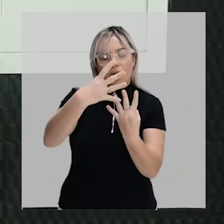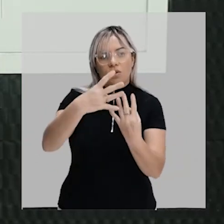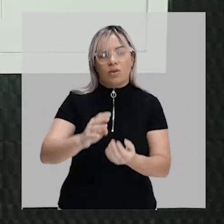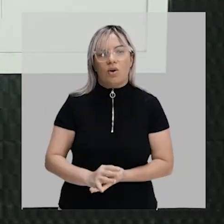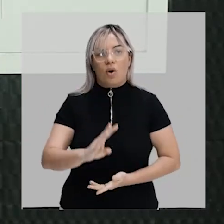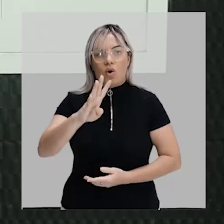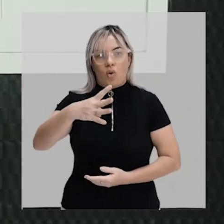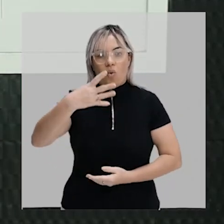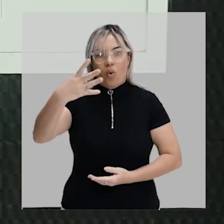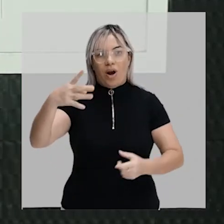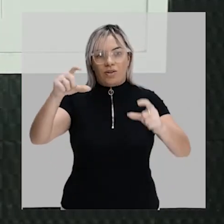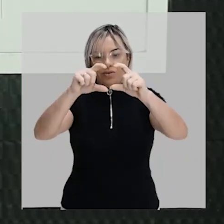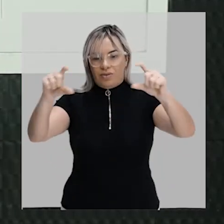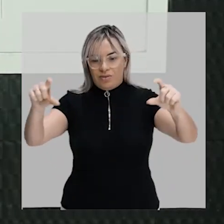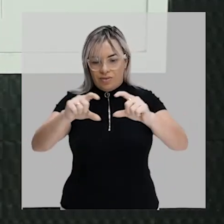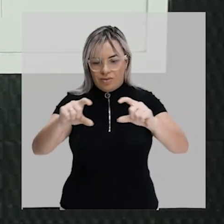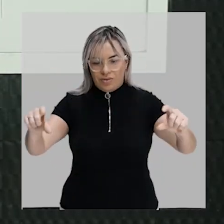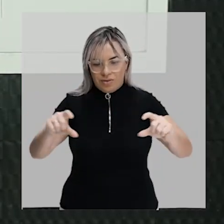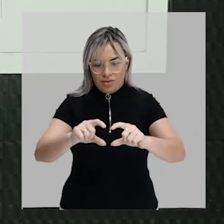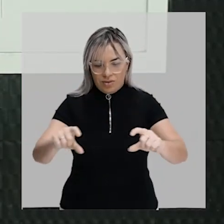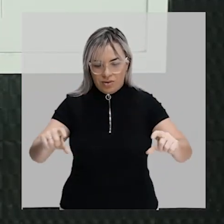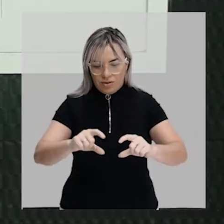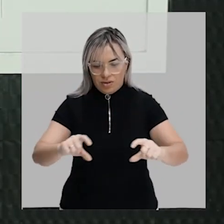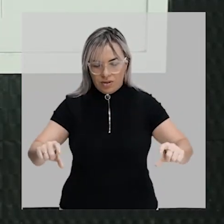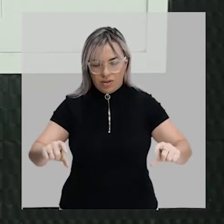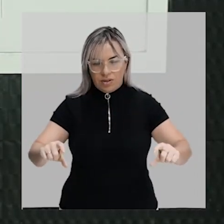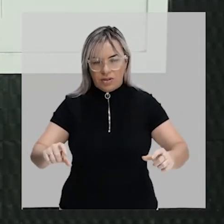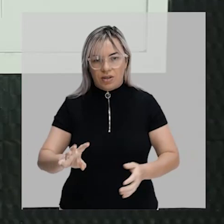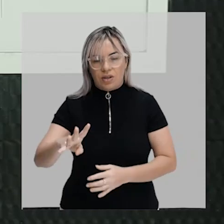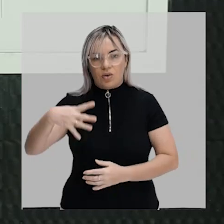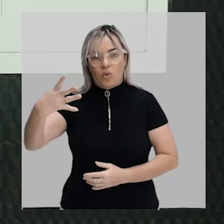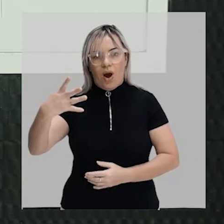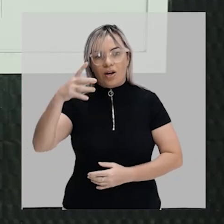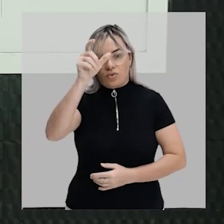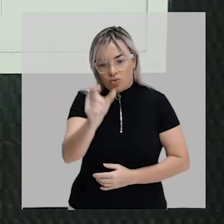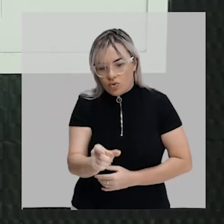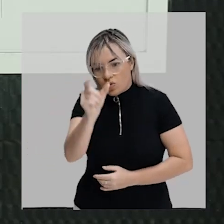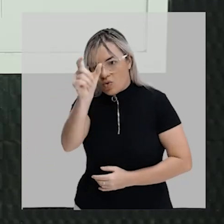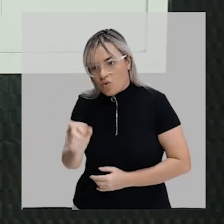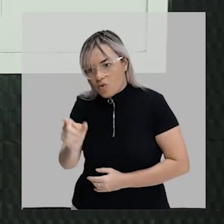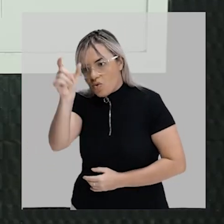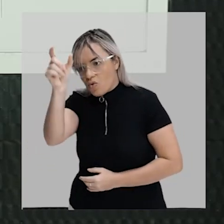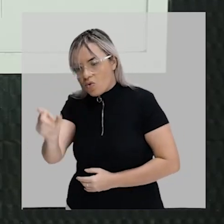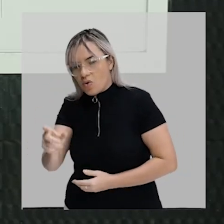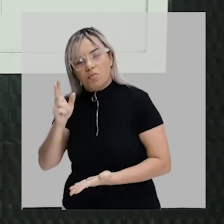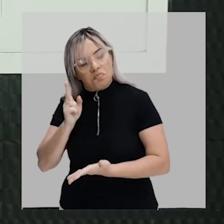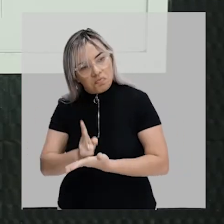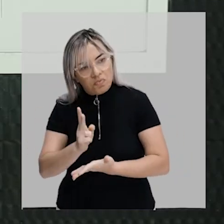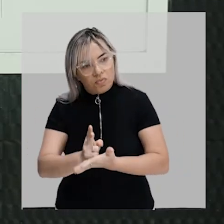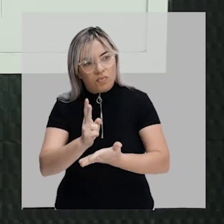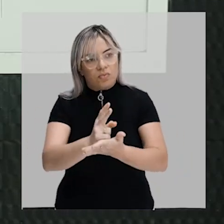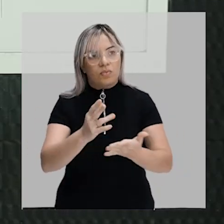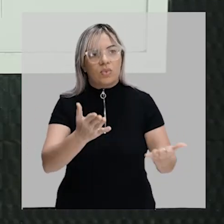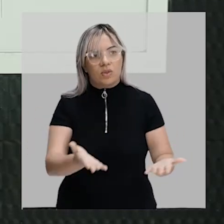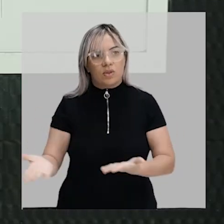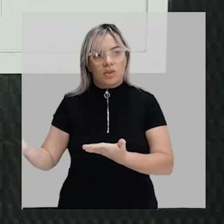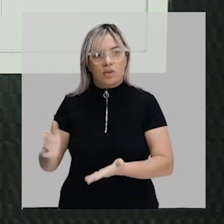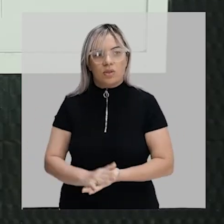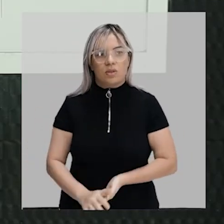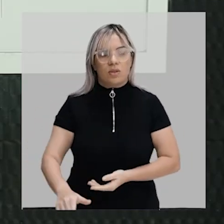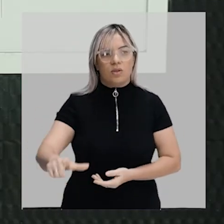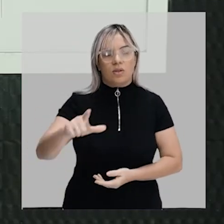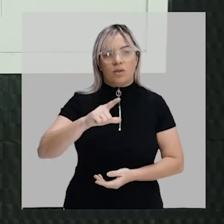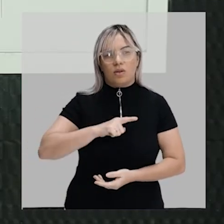certo interessante aqui na matriz matriz quadrada existe dois elementos aqui